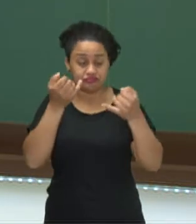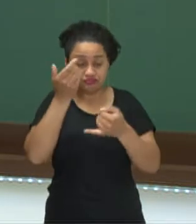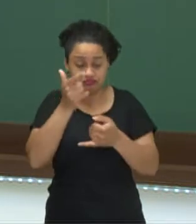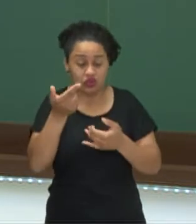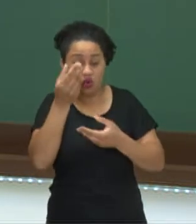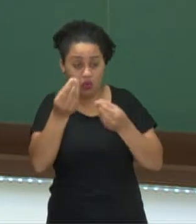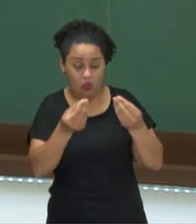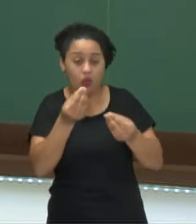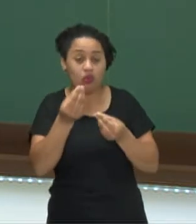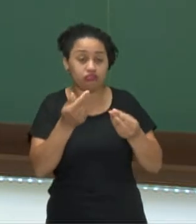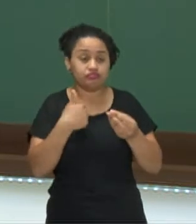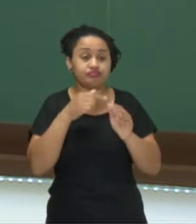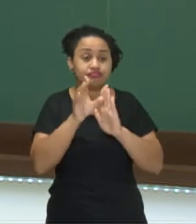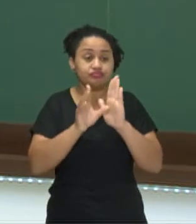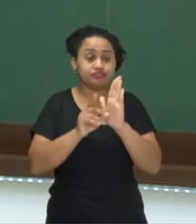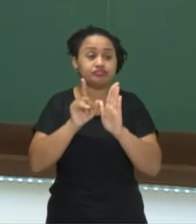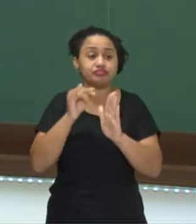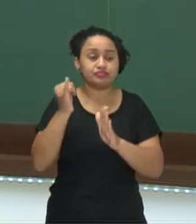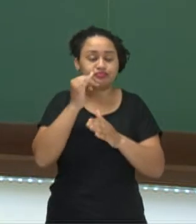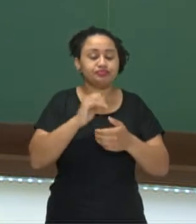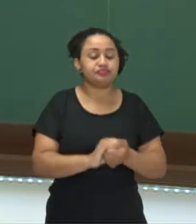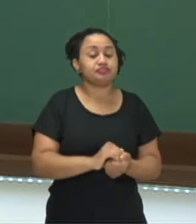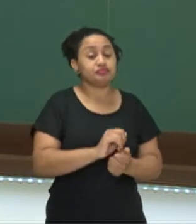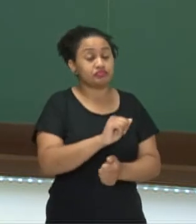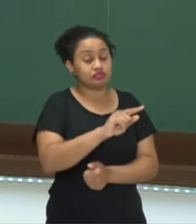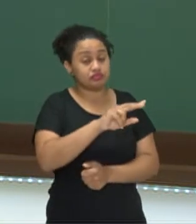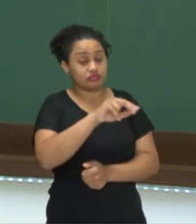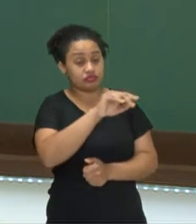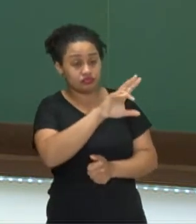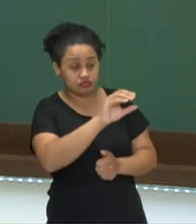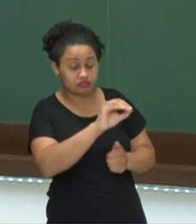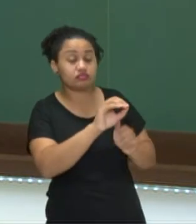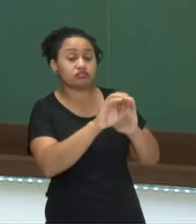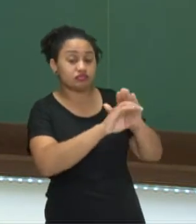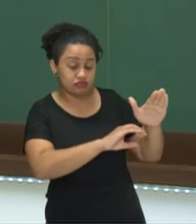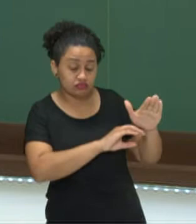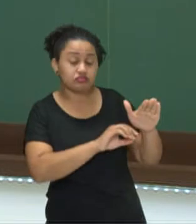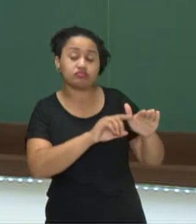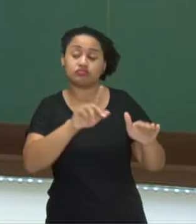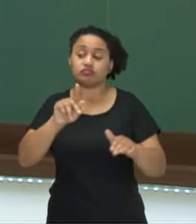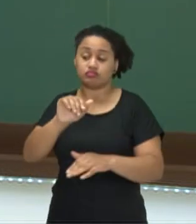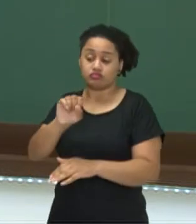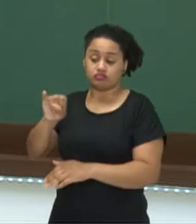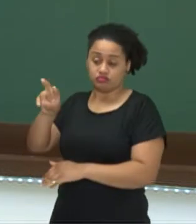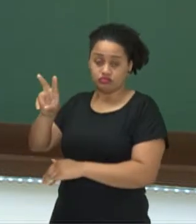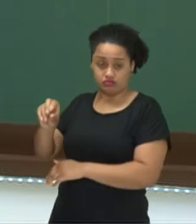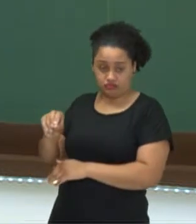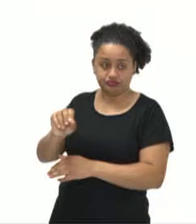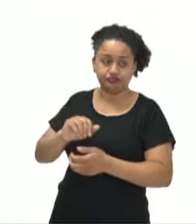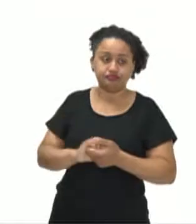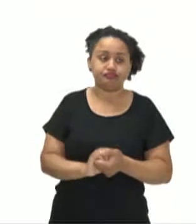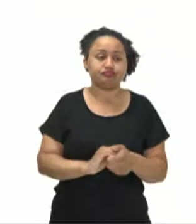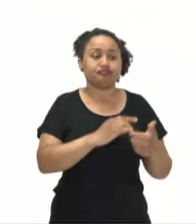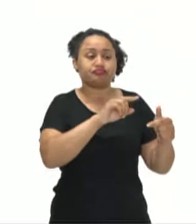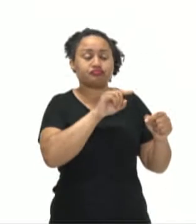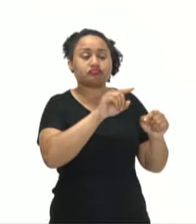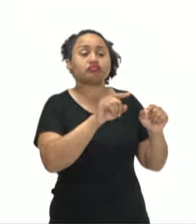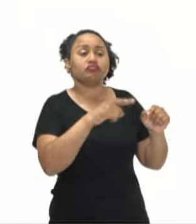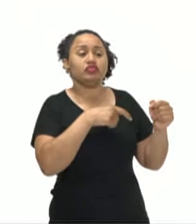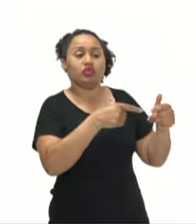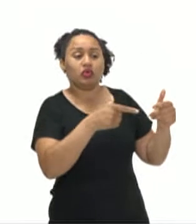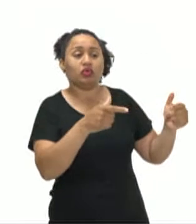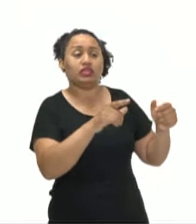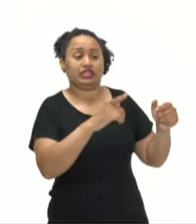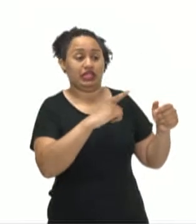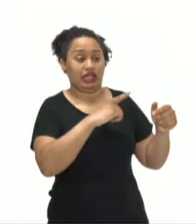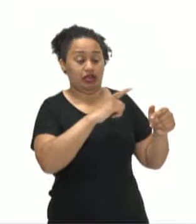esse conhecimento que é muito importante para nós. Então, ativo e passivo, quem não conseguiu responder aquelas questões. São bem ou